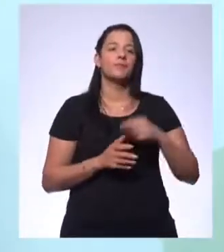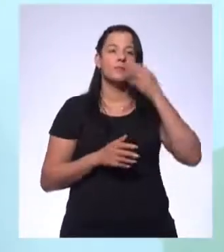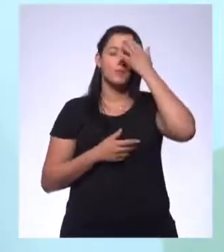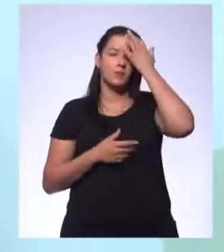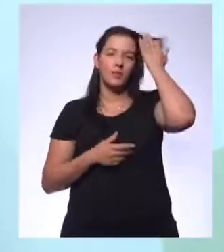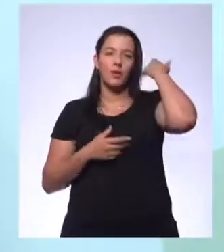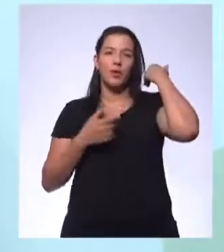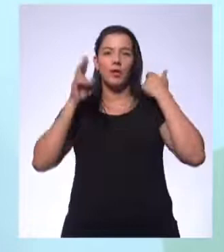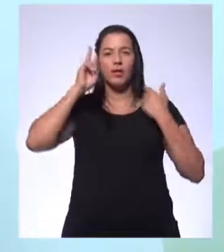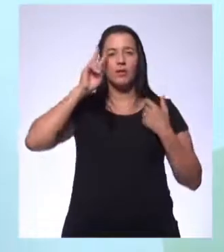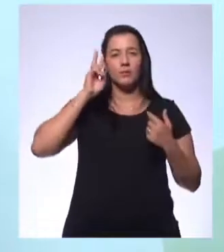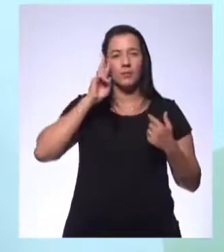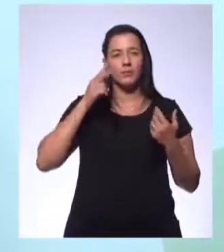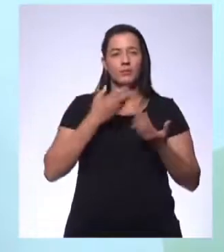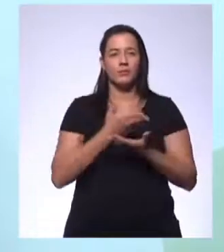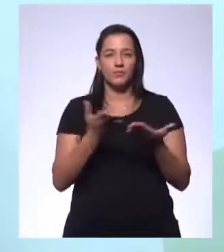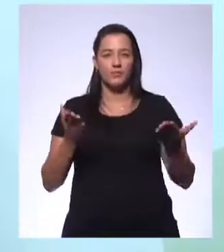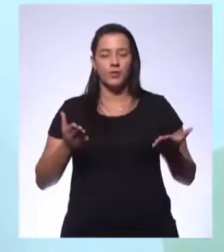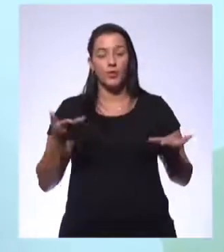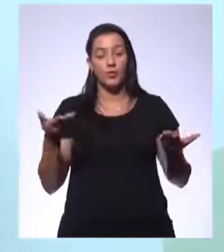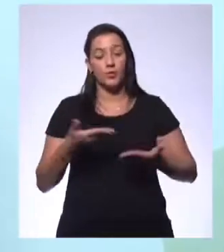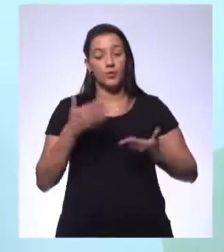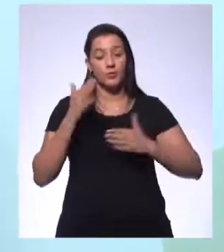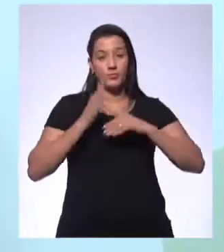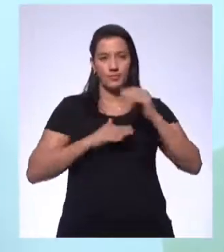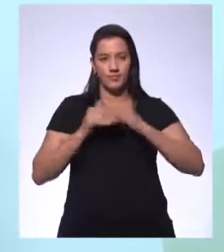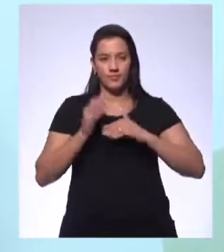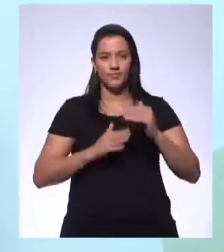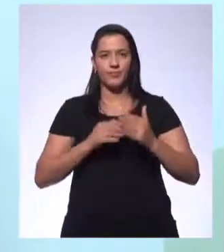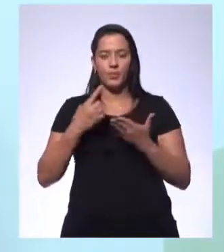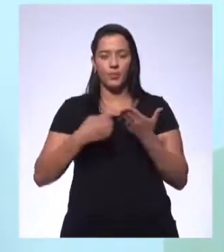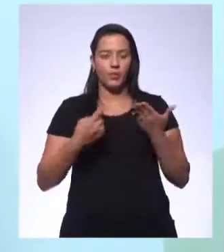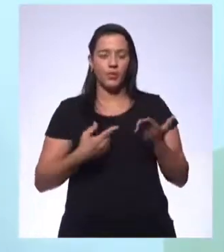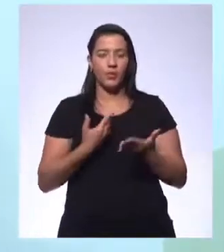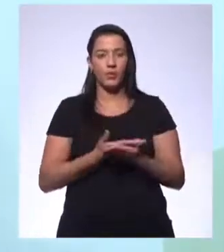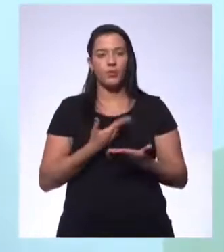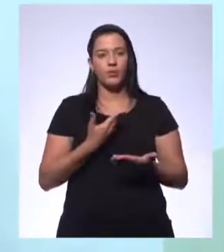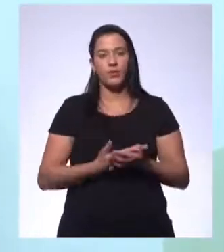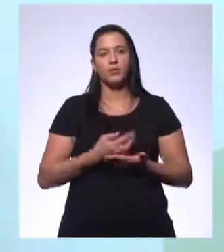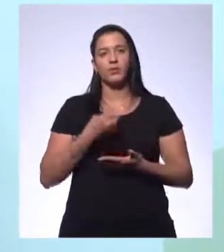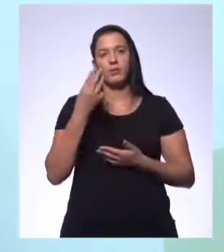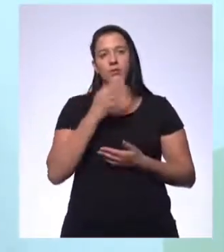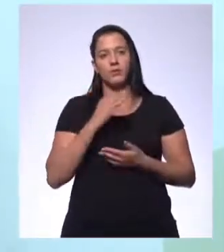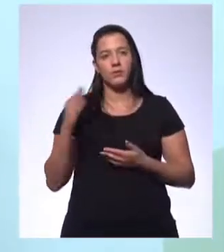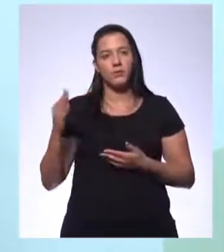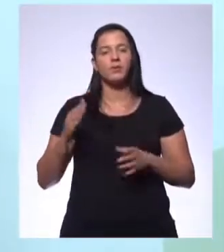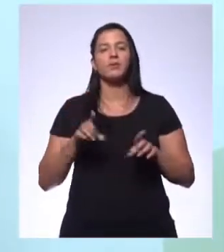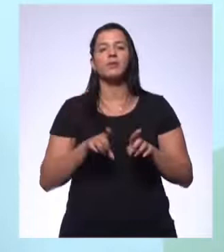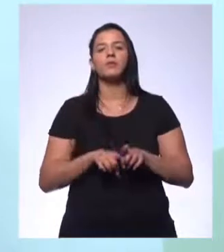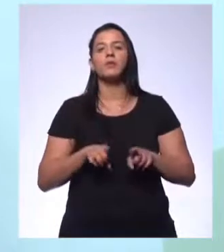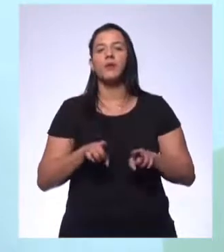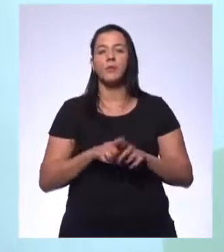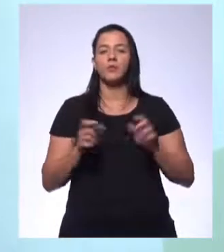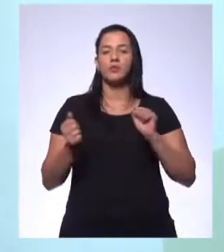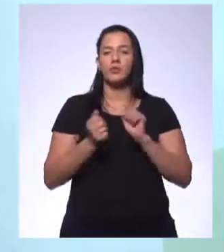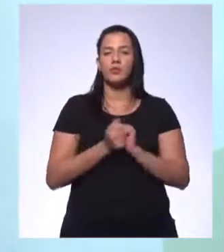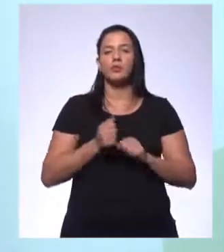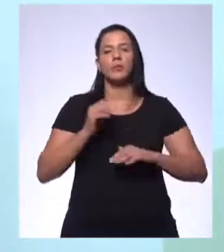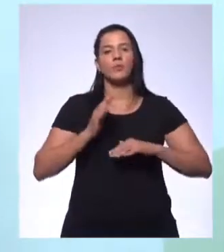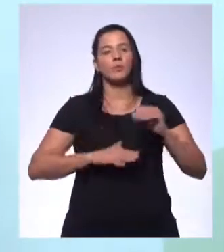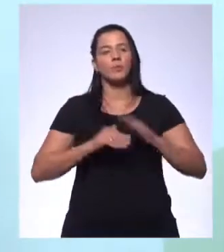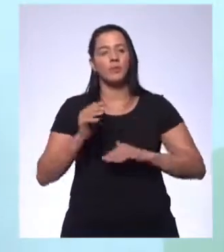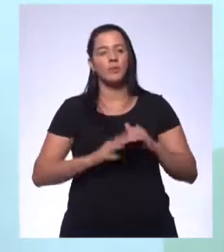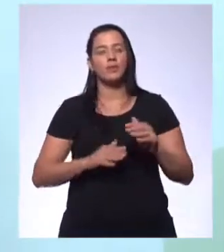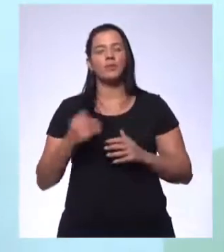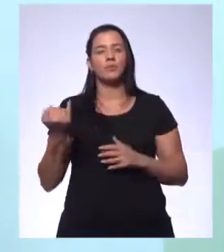professores que nós estamos trabalhando com as habilidades aí do caderno do aluno, terceiro bimestre, juntamente com as habilidades essenciais.